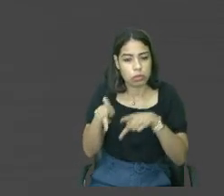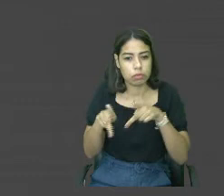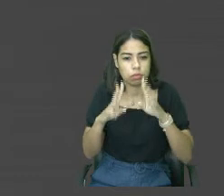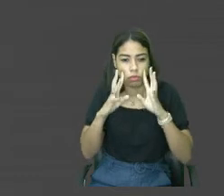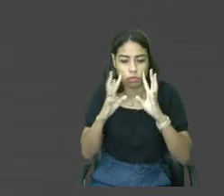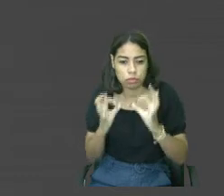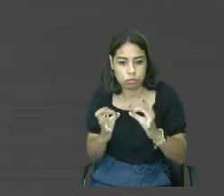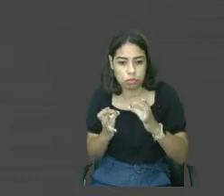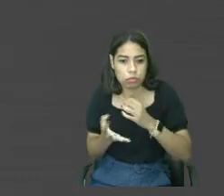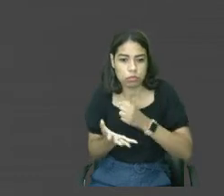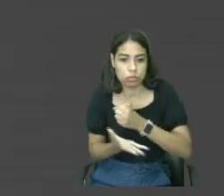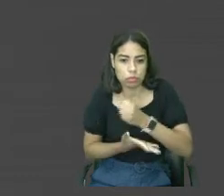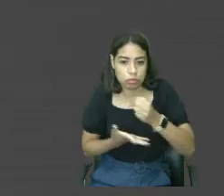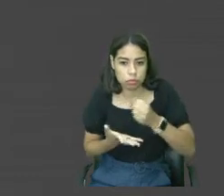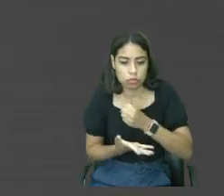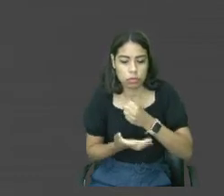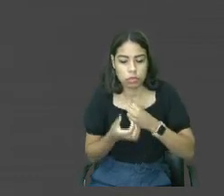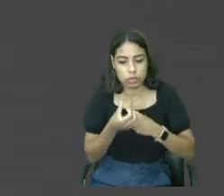de